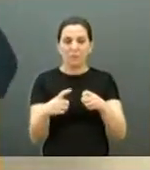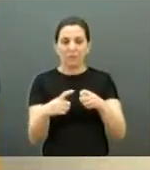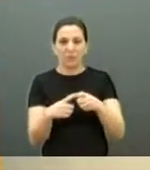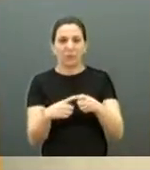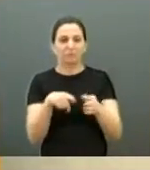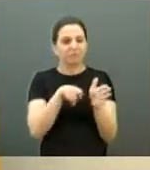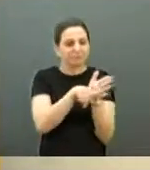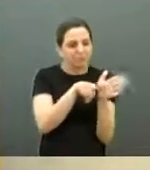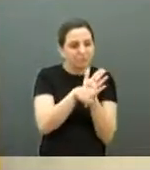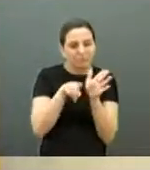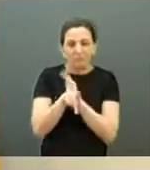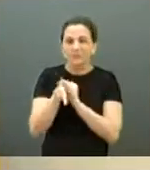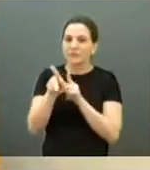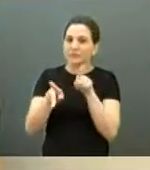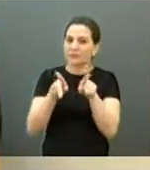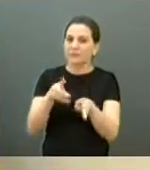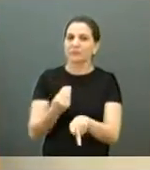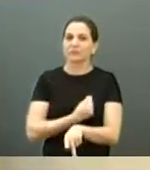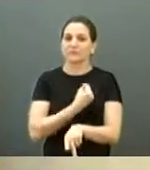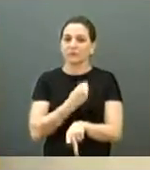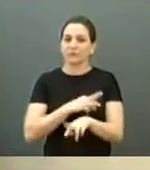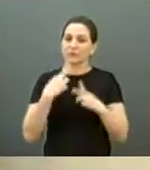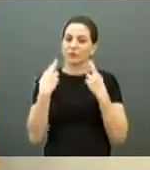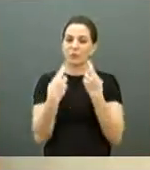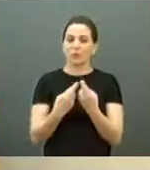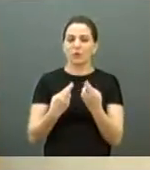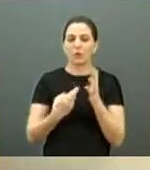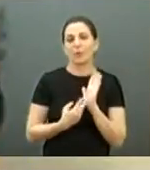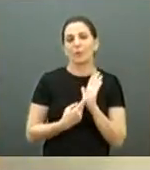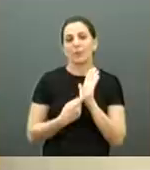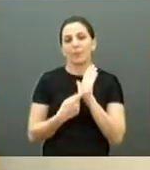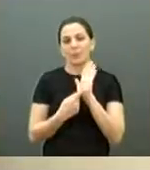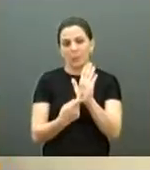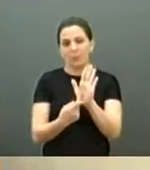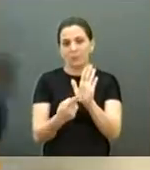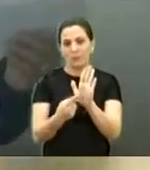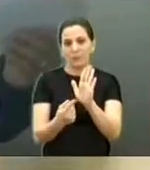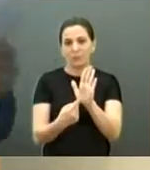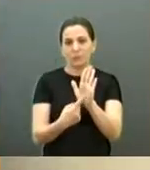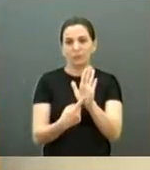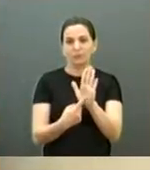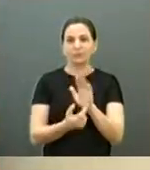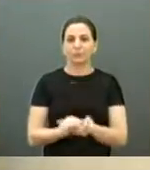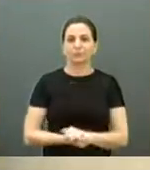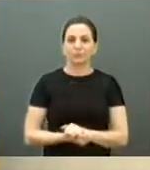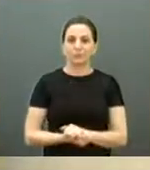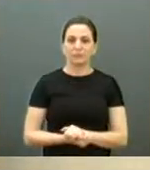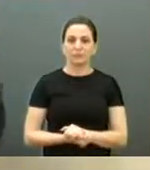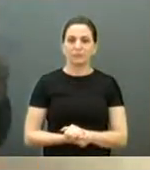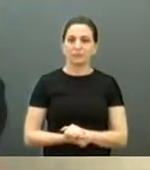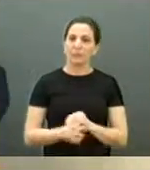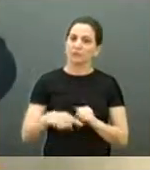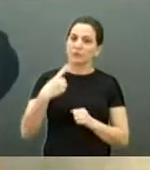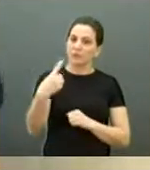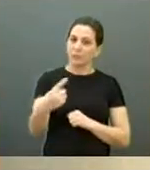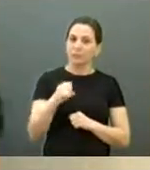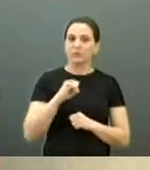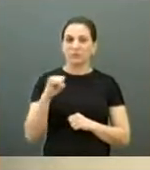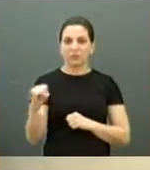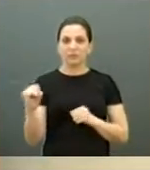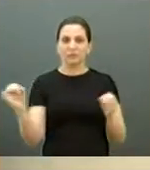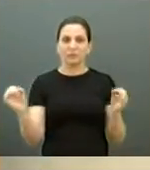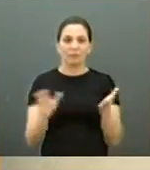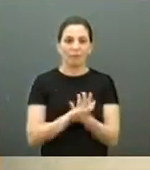fazer perguntas a que a população participe vamos fazer uma audiência pública e depois se depois disso se nada